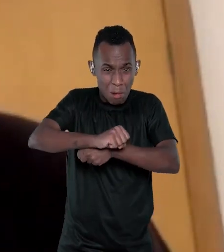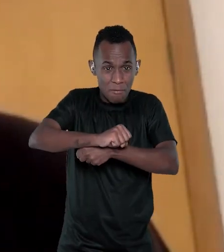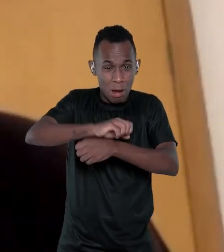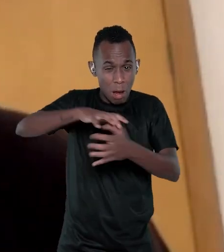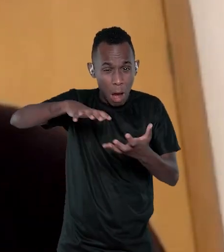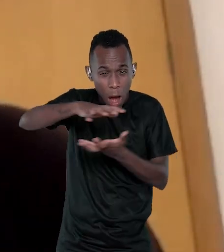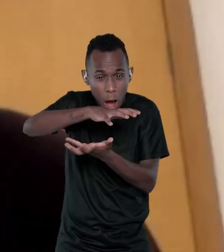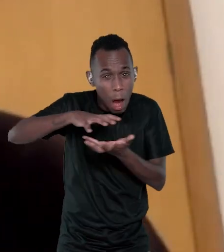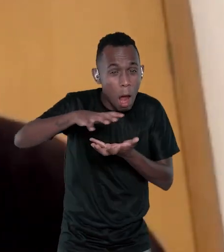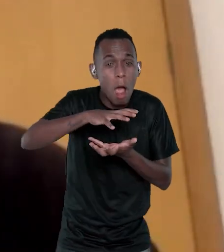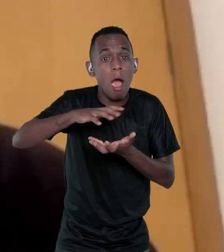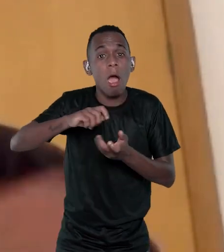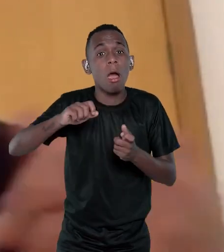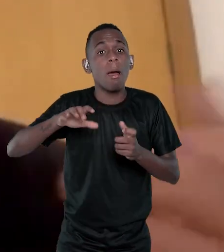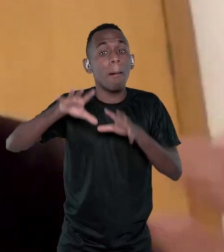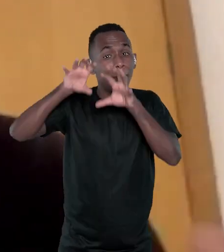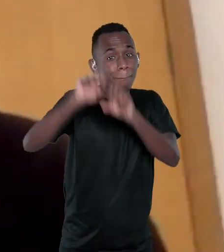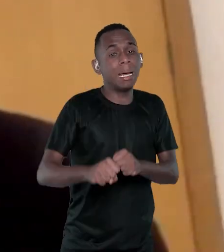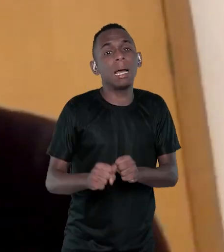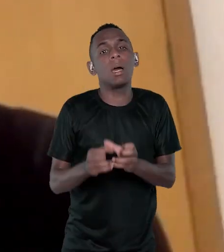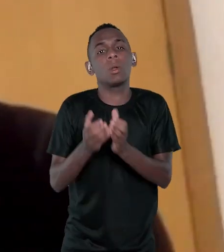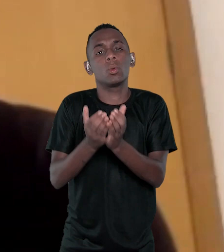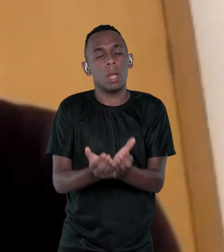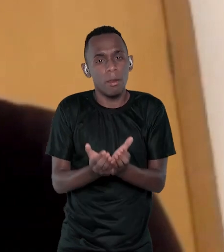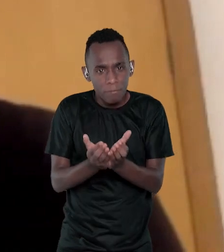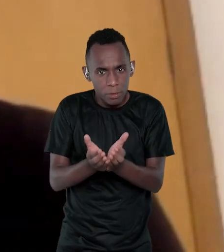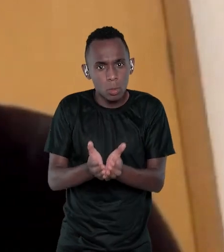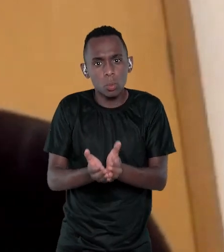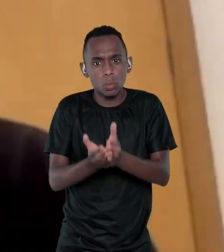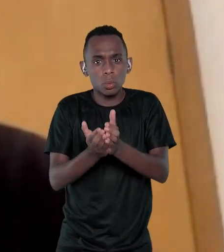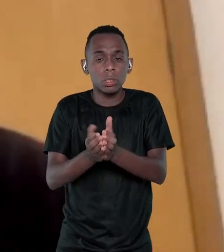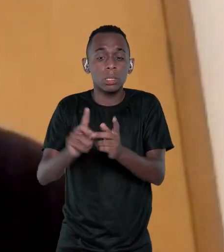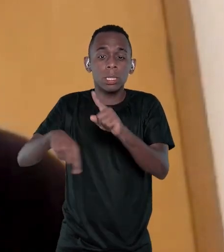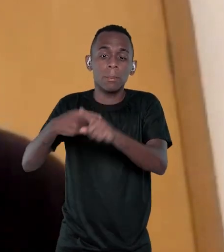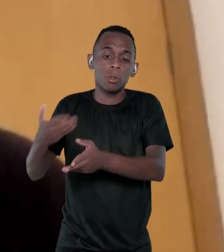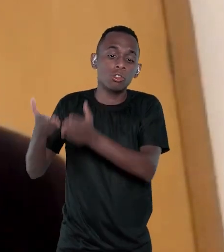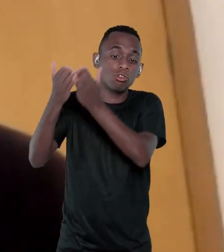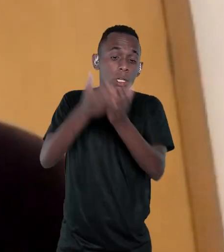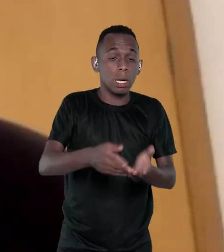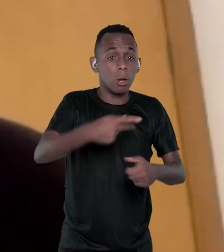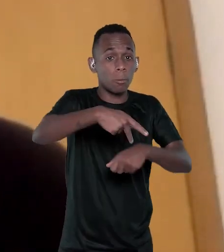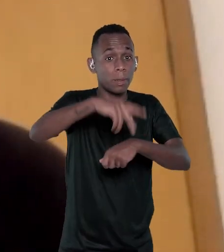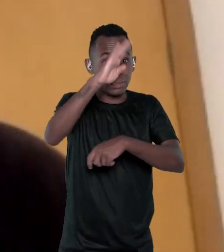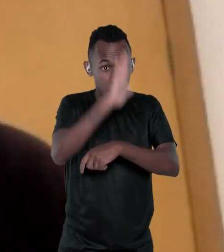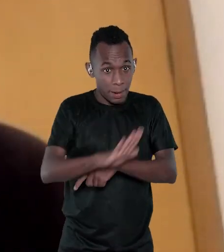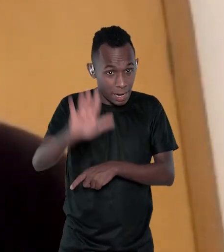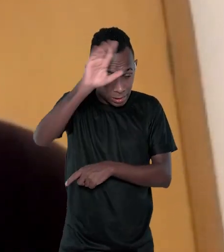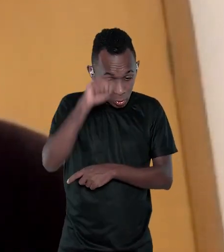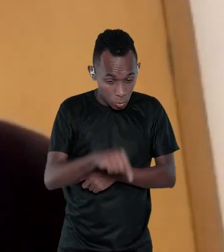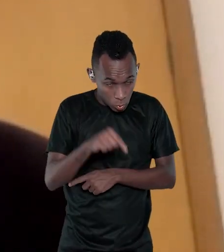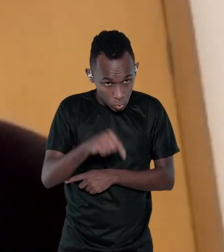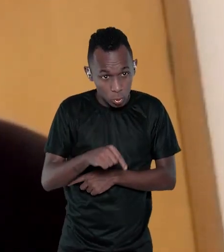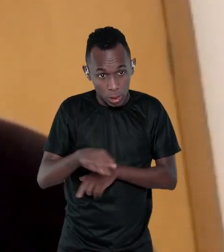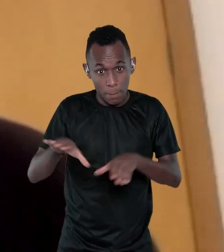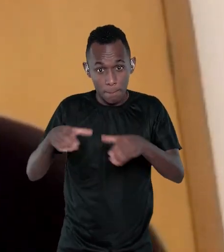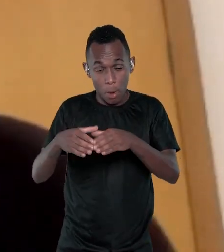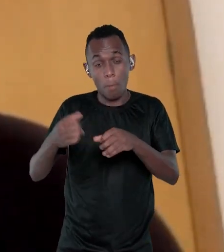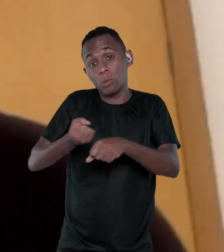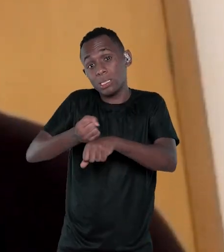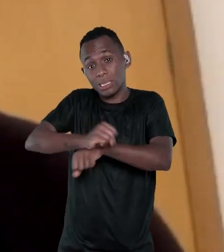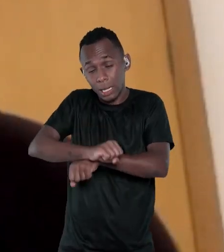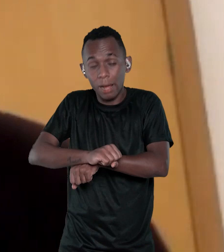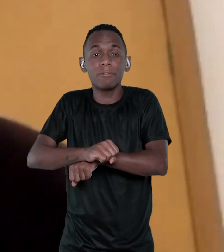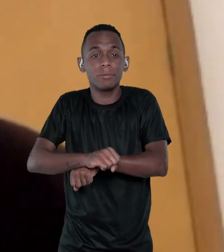fizeram um motim, tomaram o navio e chegaram no Brasil os